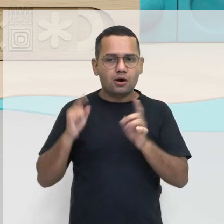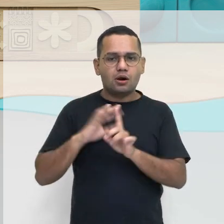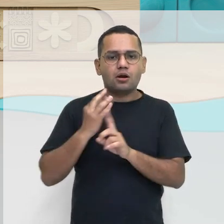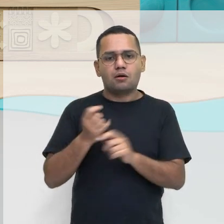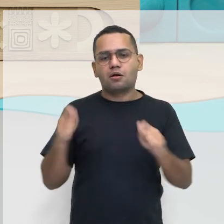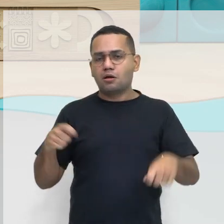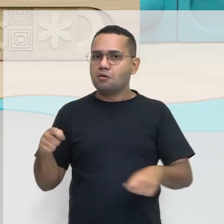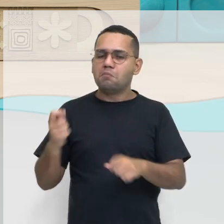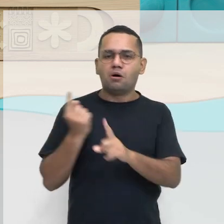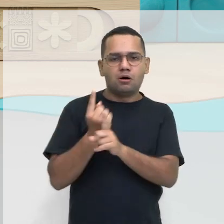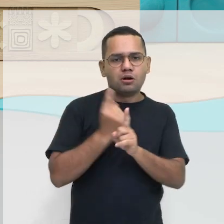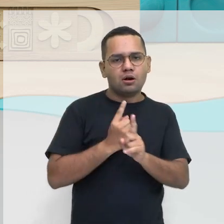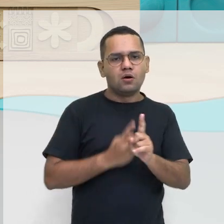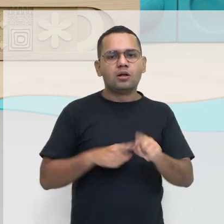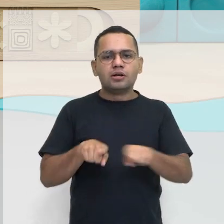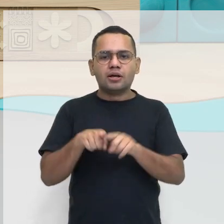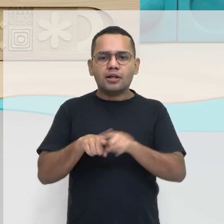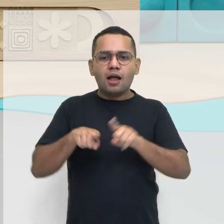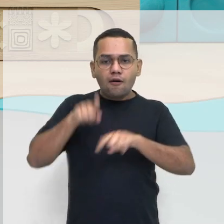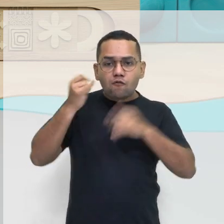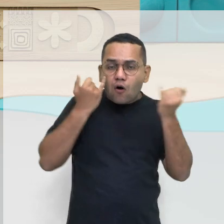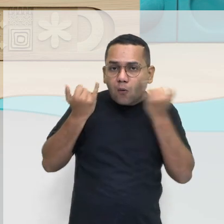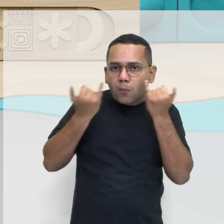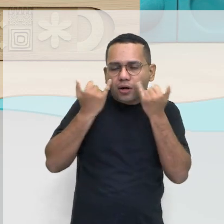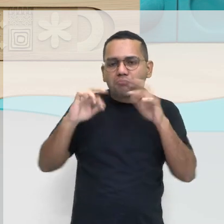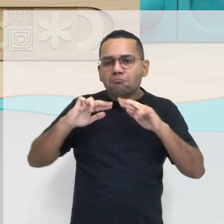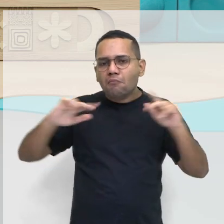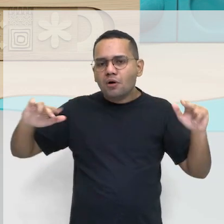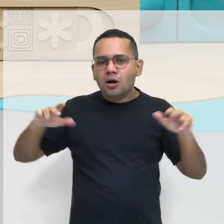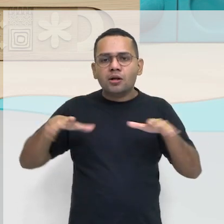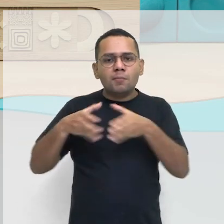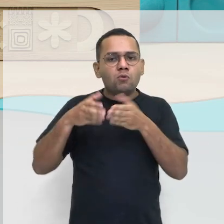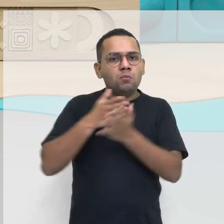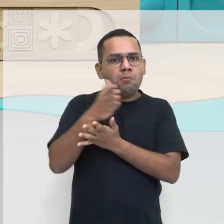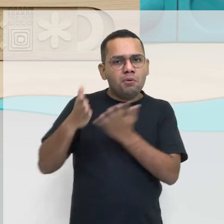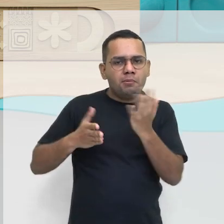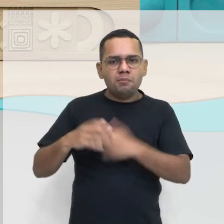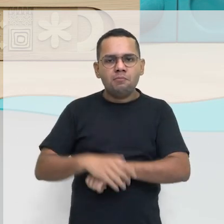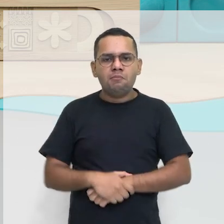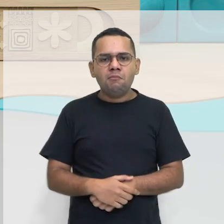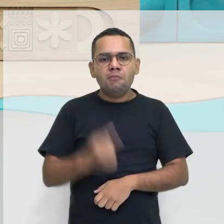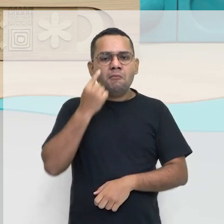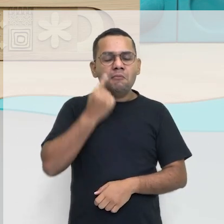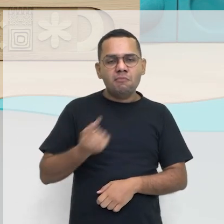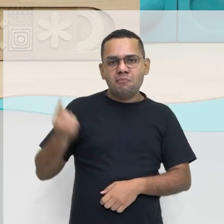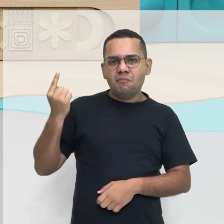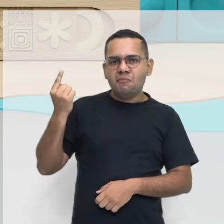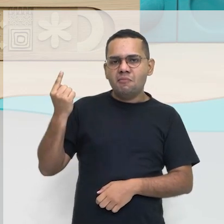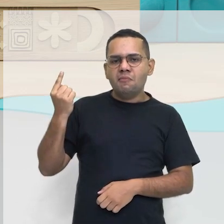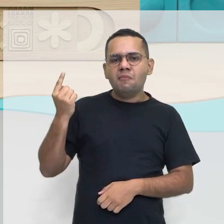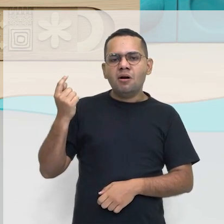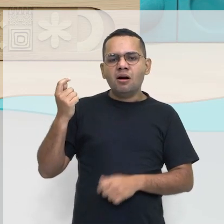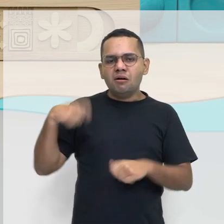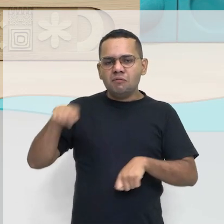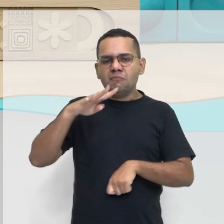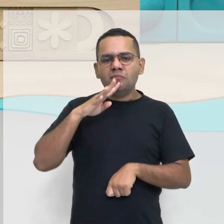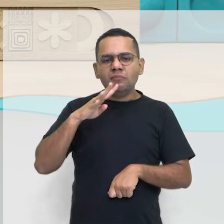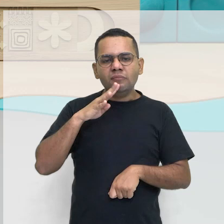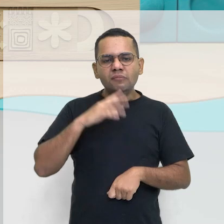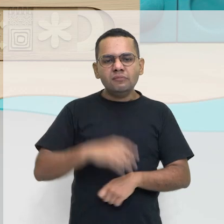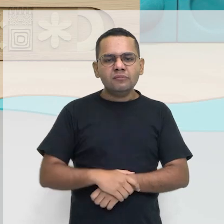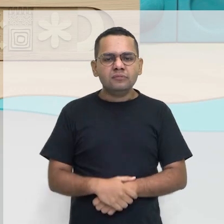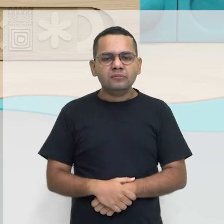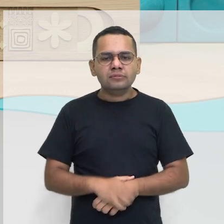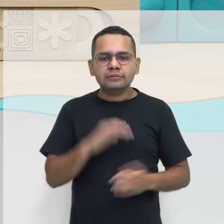aqui materiais e aqui movimentos artísticos. Então, aqui você conhece todos os movimentos artísticos. Aqui nós temos